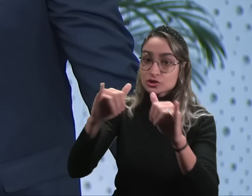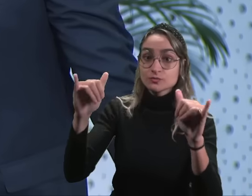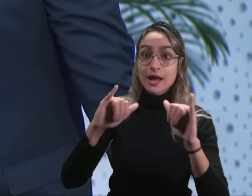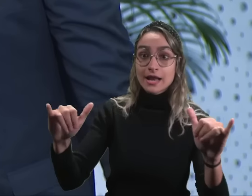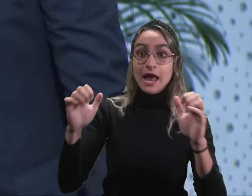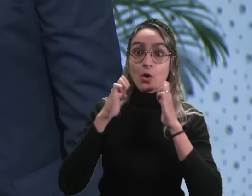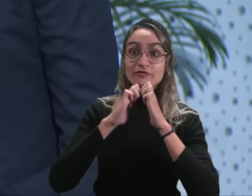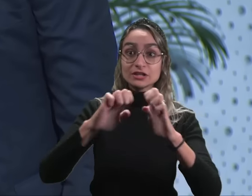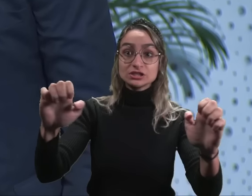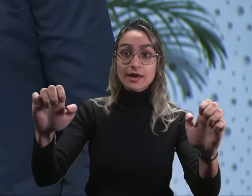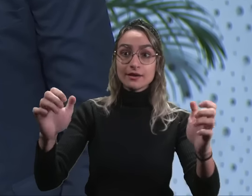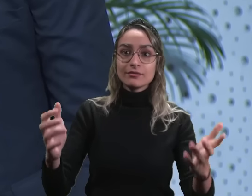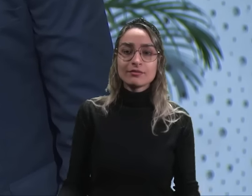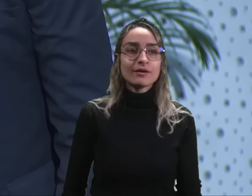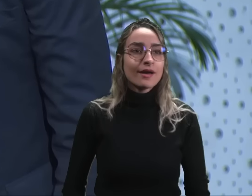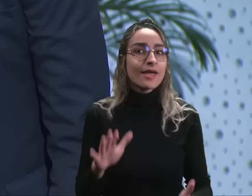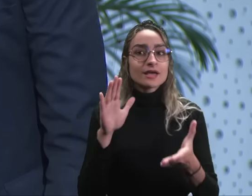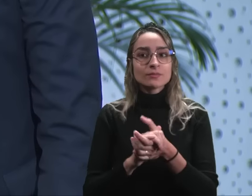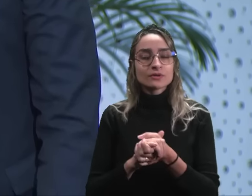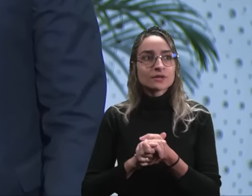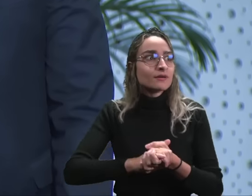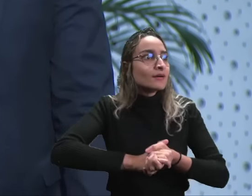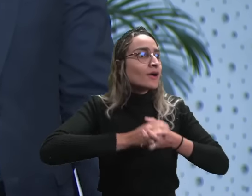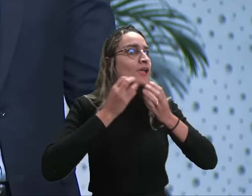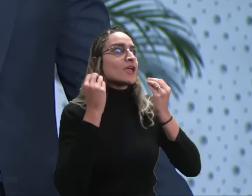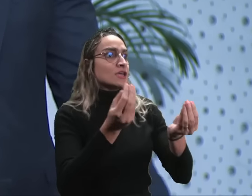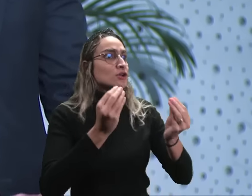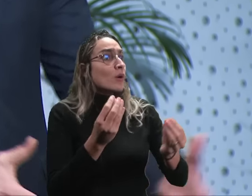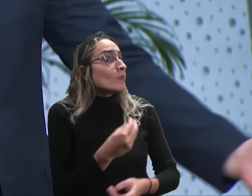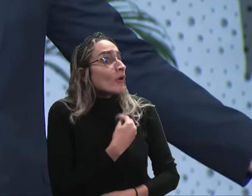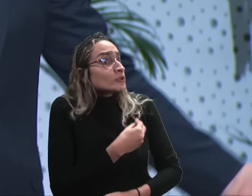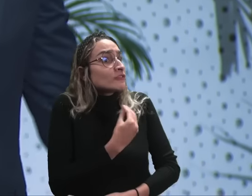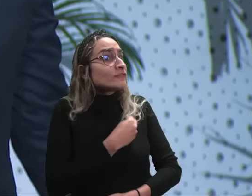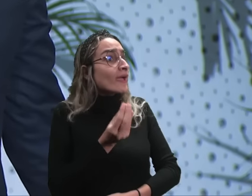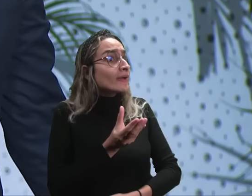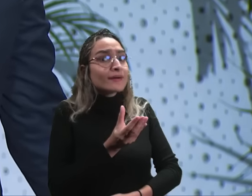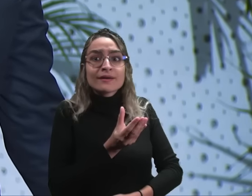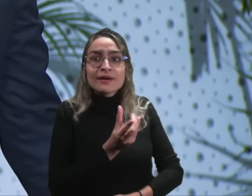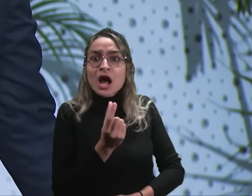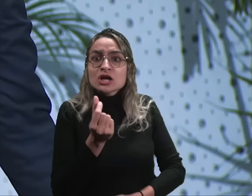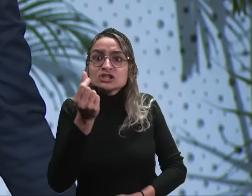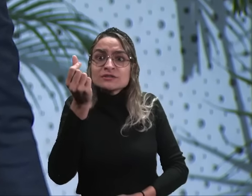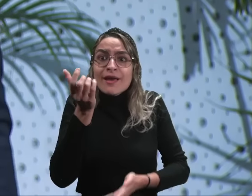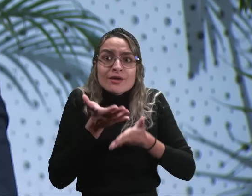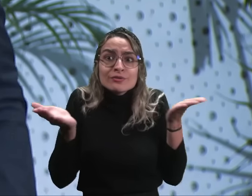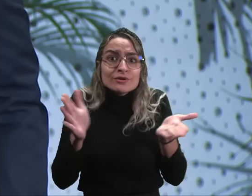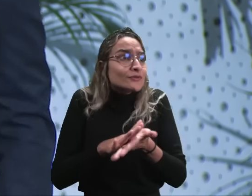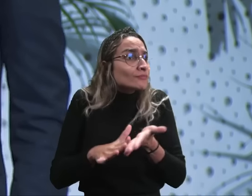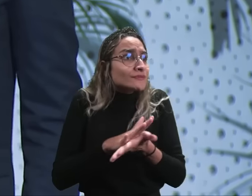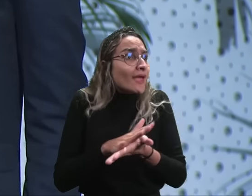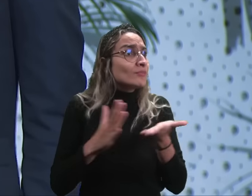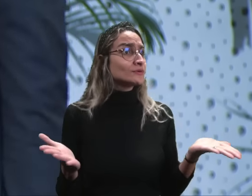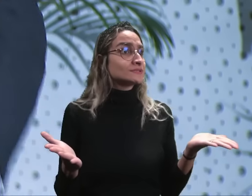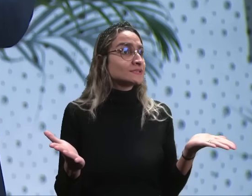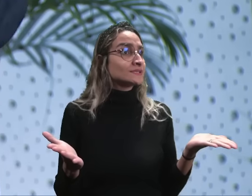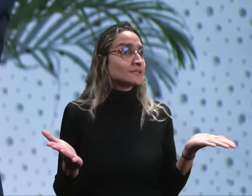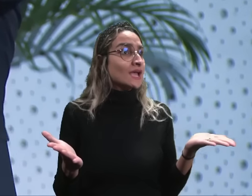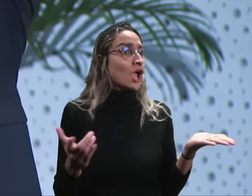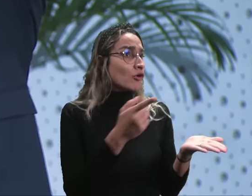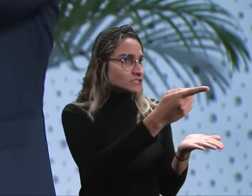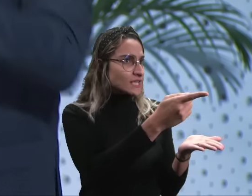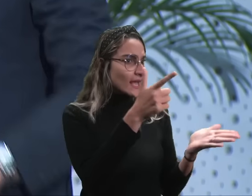quê ela falou você não tem dinheiro para comprar nada vai publicar um livro el disse aí ele falou assim o